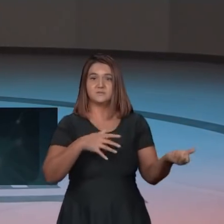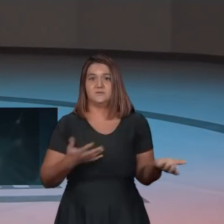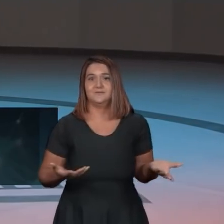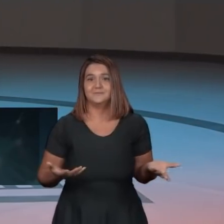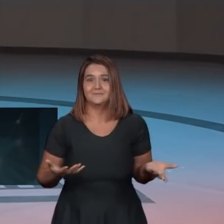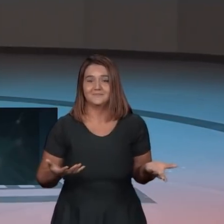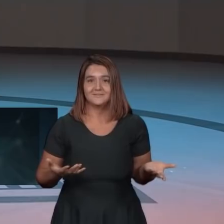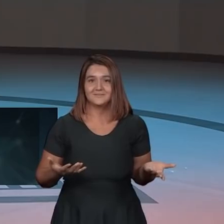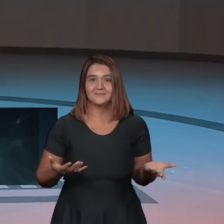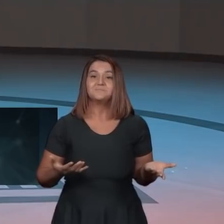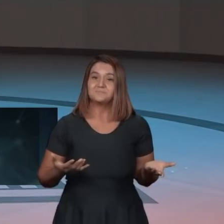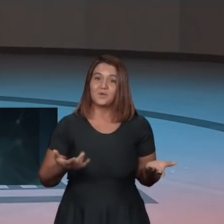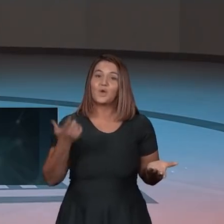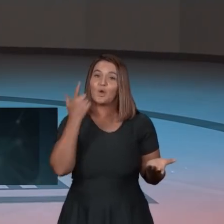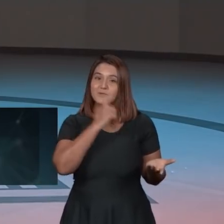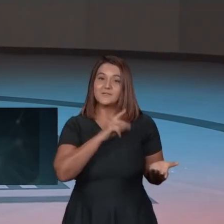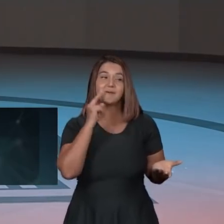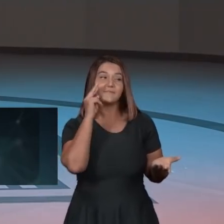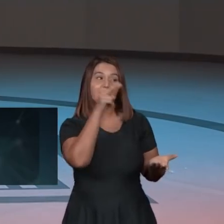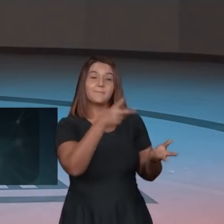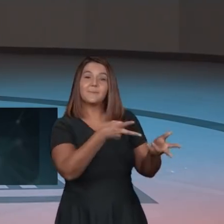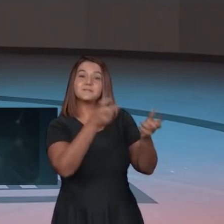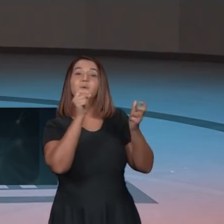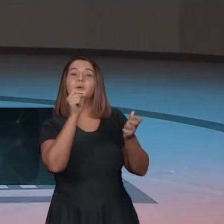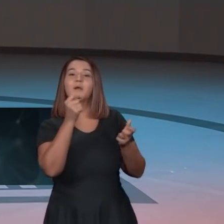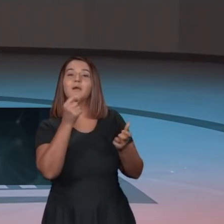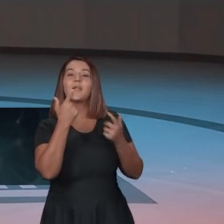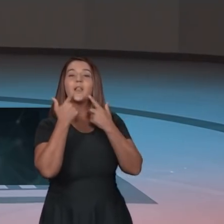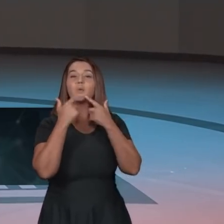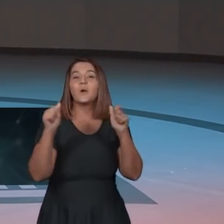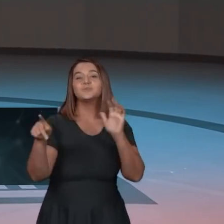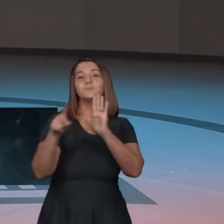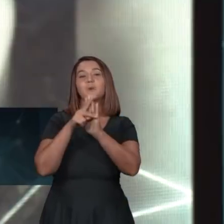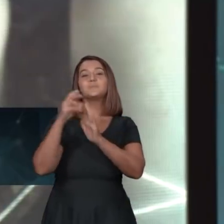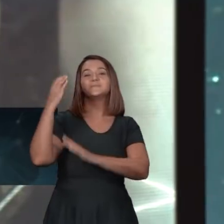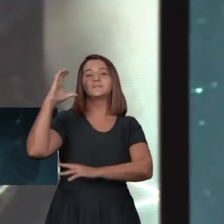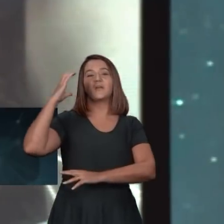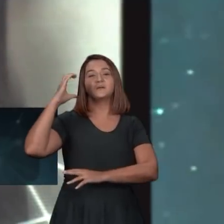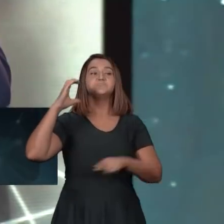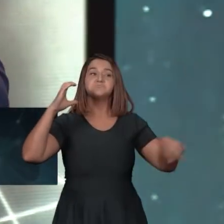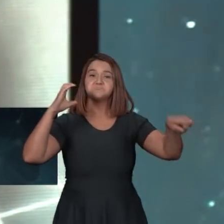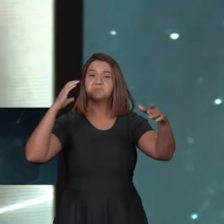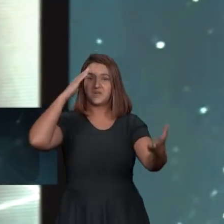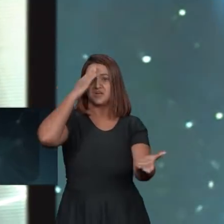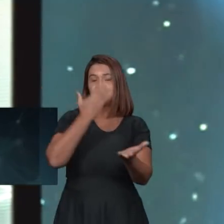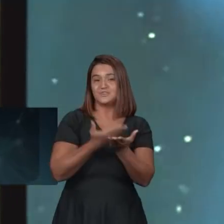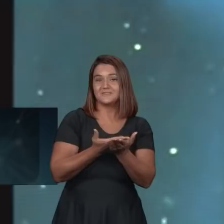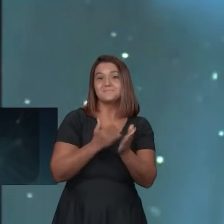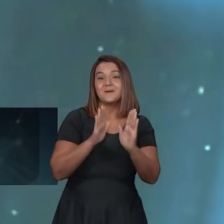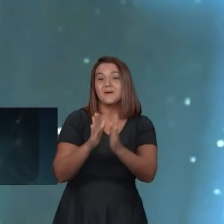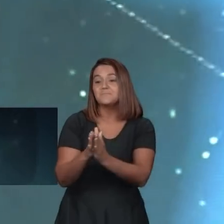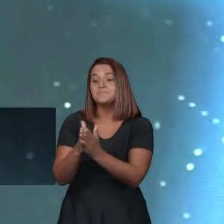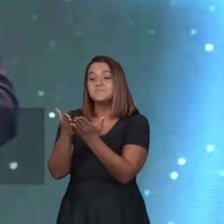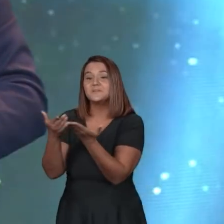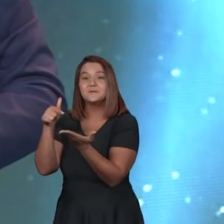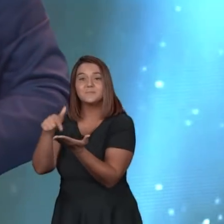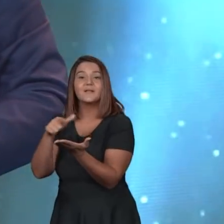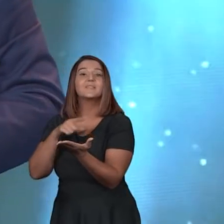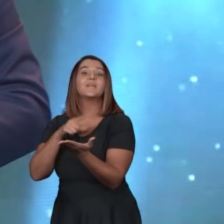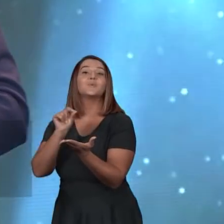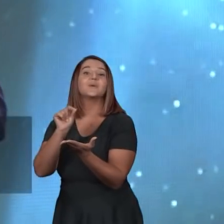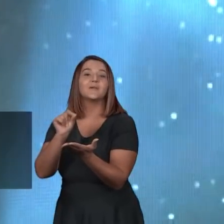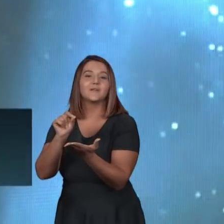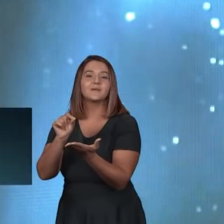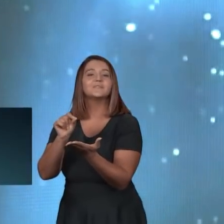consigo ver, numa linguagem científica, praticamente o que a Bíblia diz. E o que a Bíblia diz? Que houve uma rebelião no